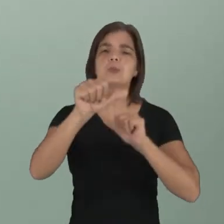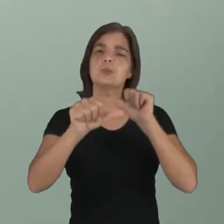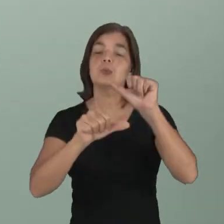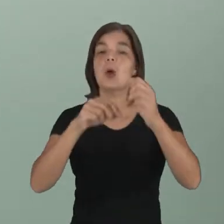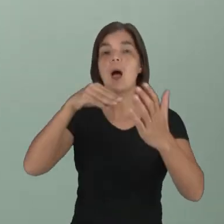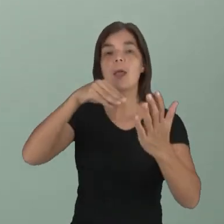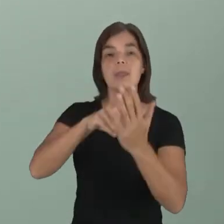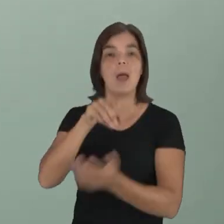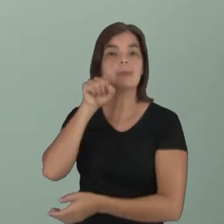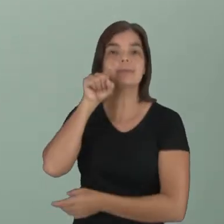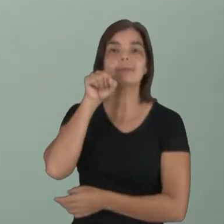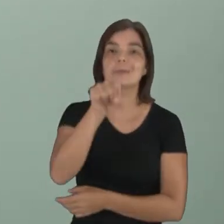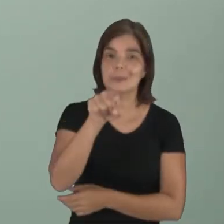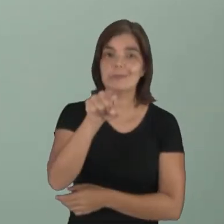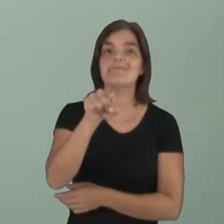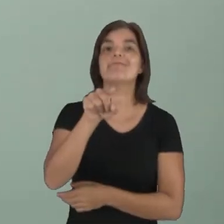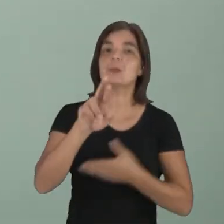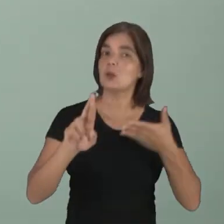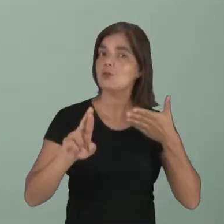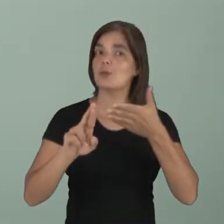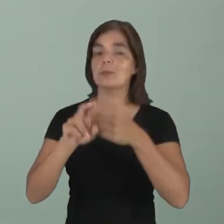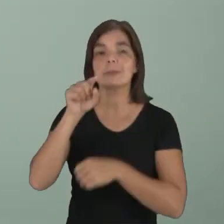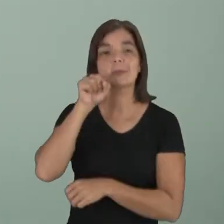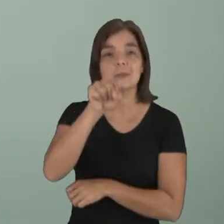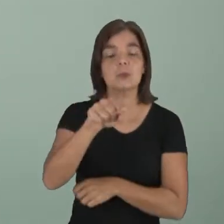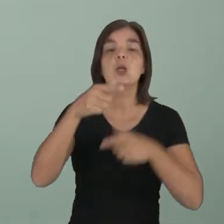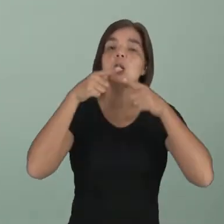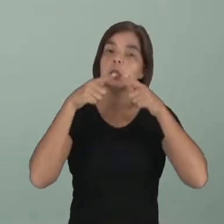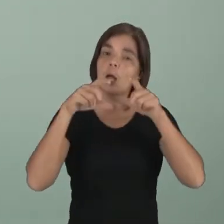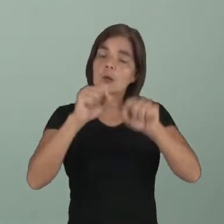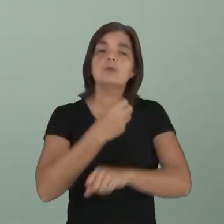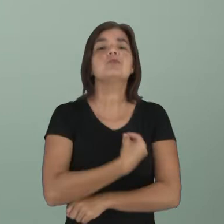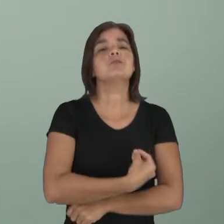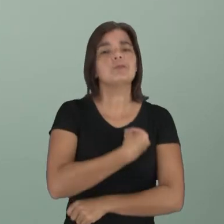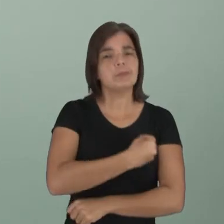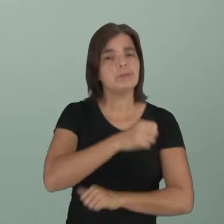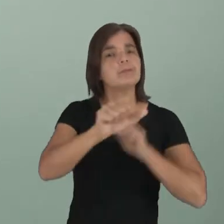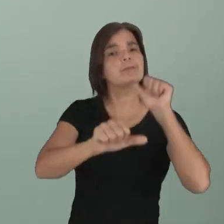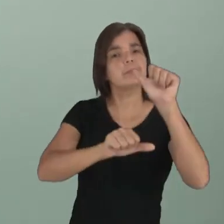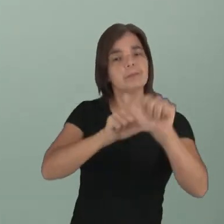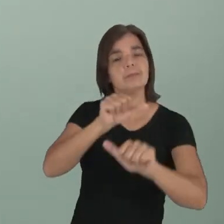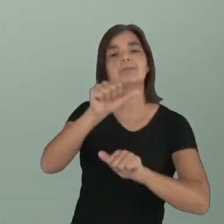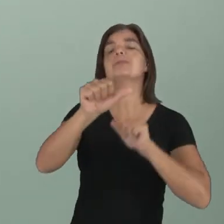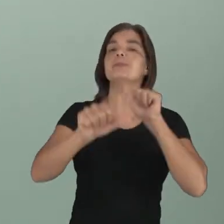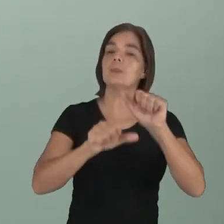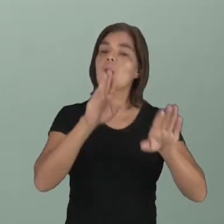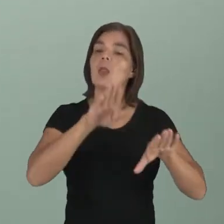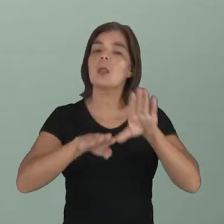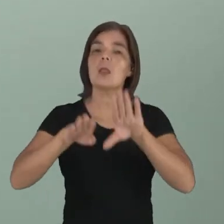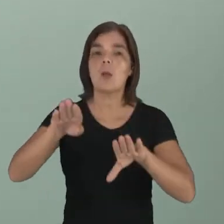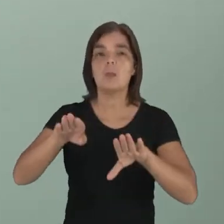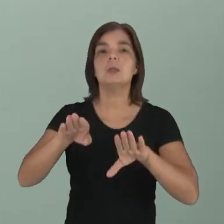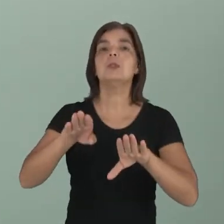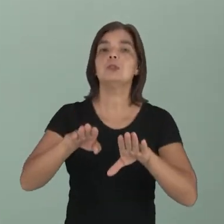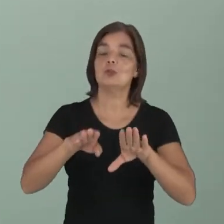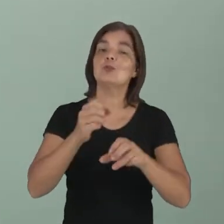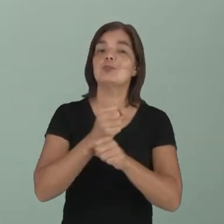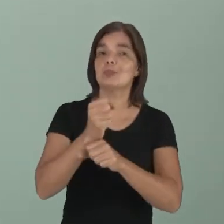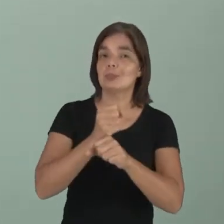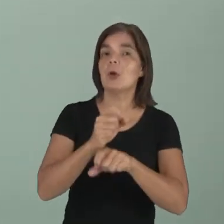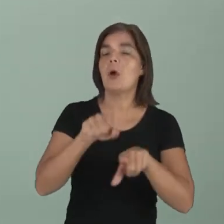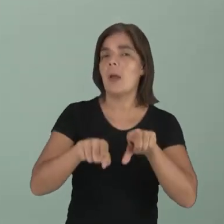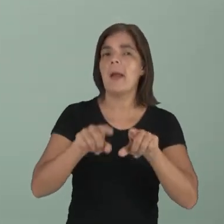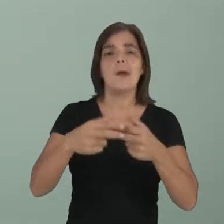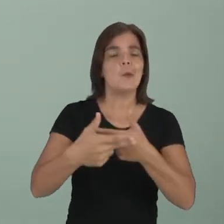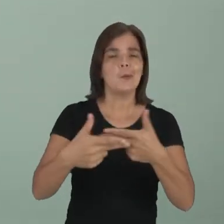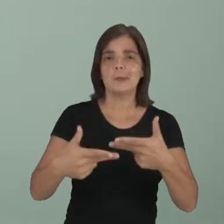falamos cê, né, para se referir a você. Então a língua ela é viva, ela é heterogênea, ela muda com o decorrer do tempo. É algo que